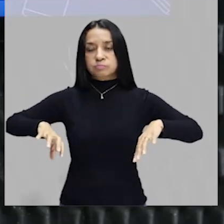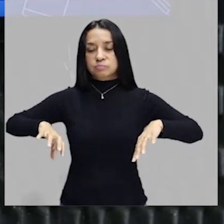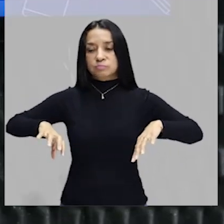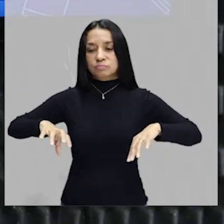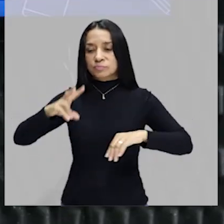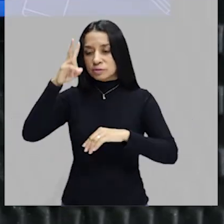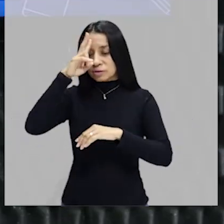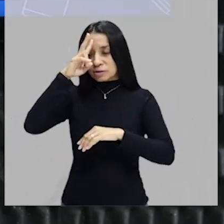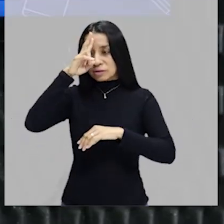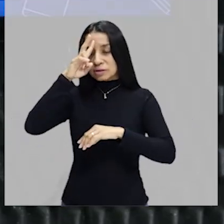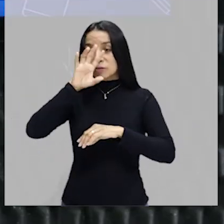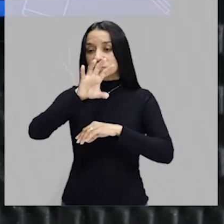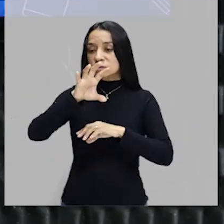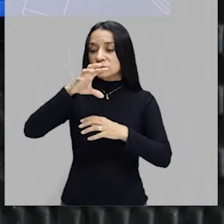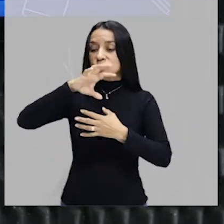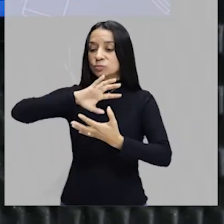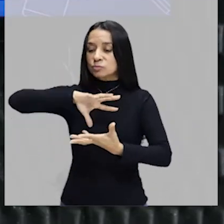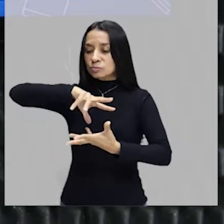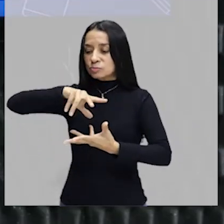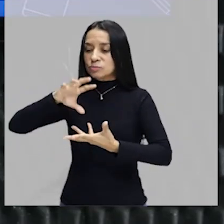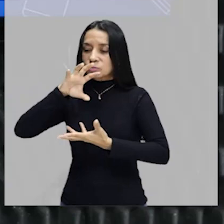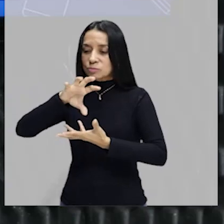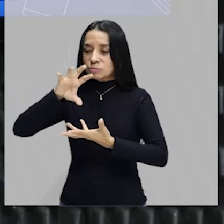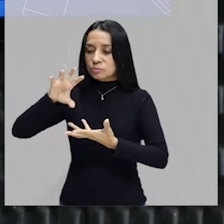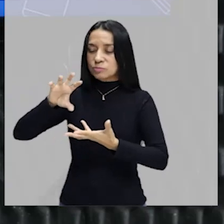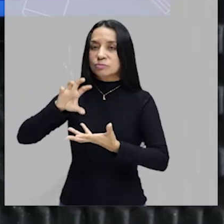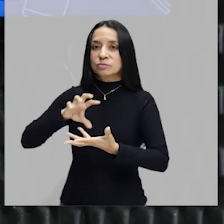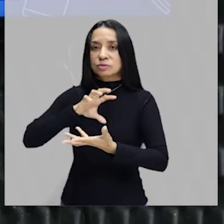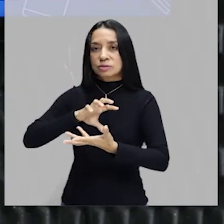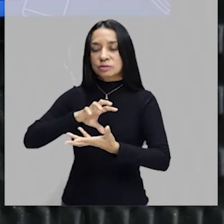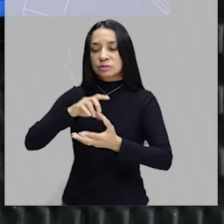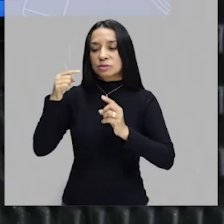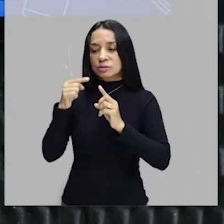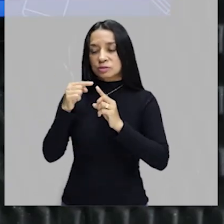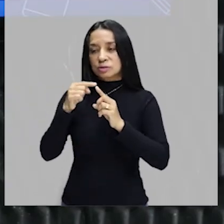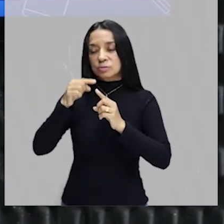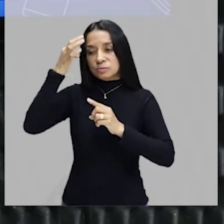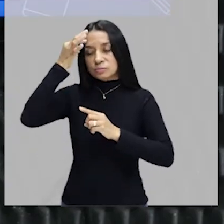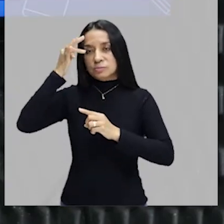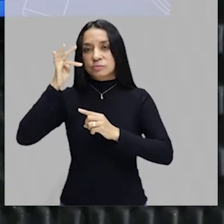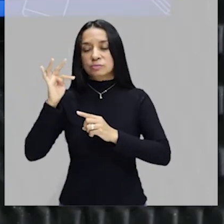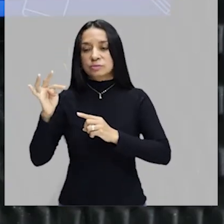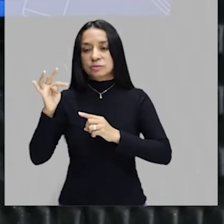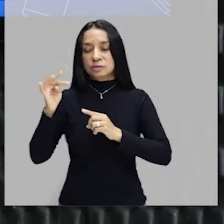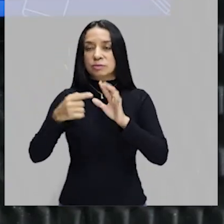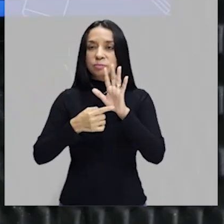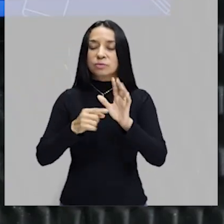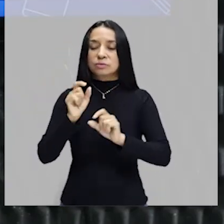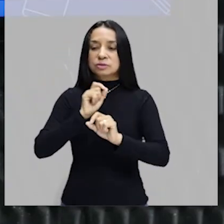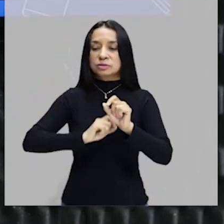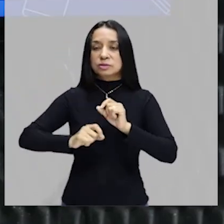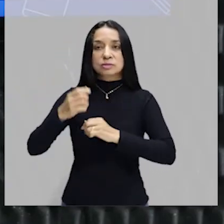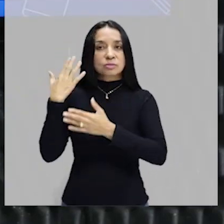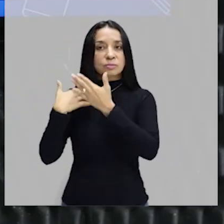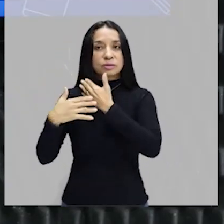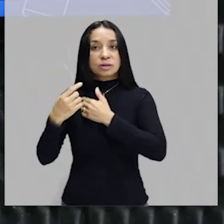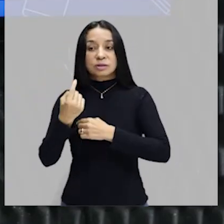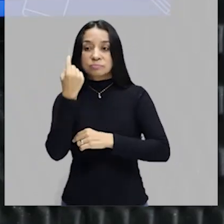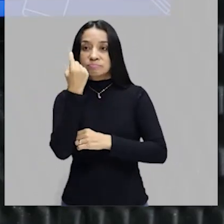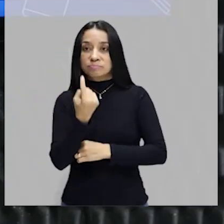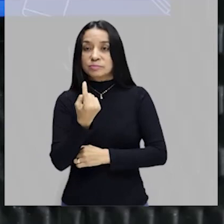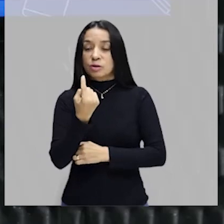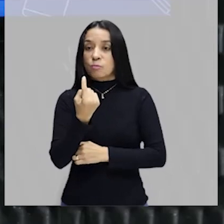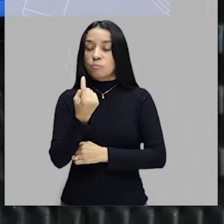Lembra que os continentes, segundo a teoria de tectônica das placas, ela diz que antigamente só existia um único